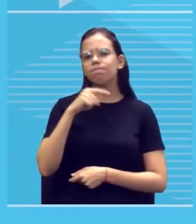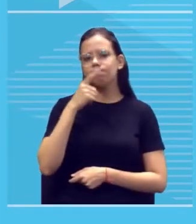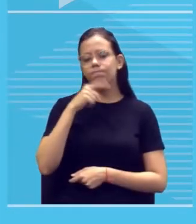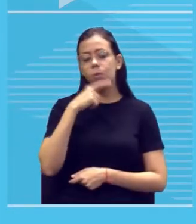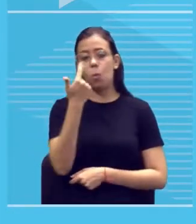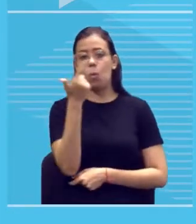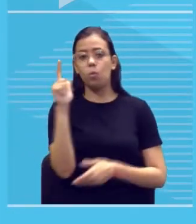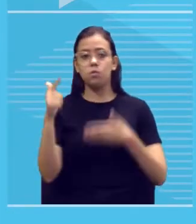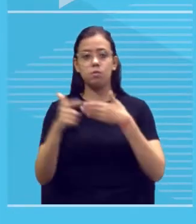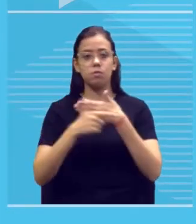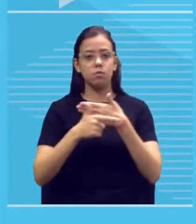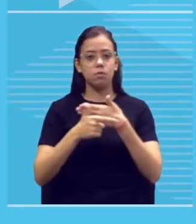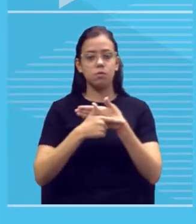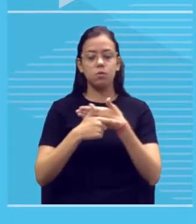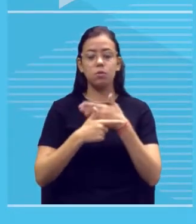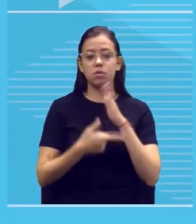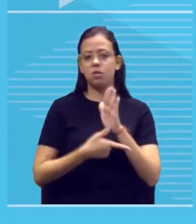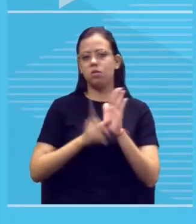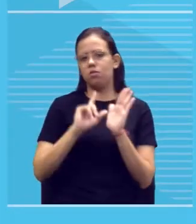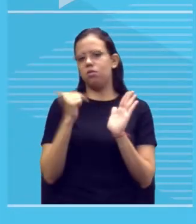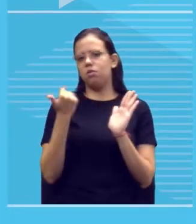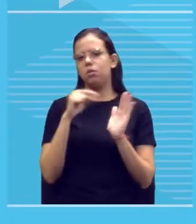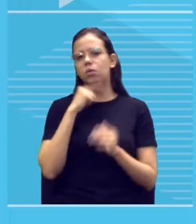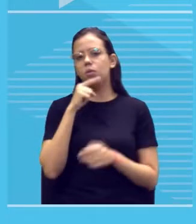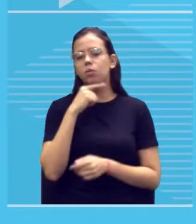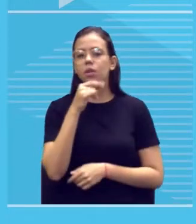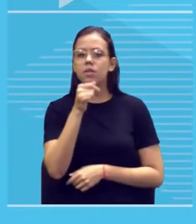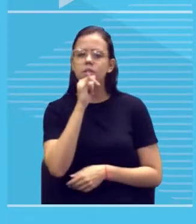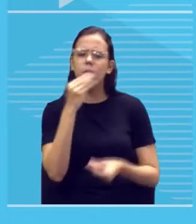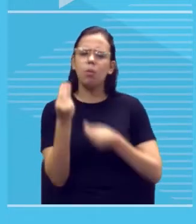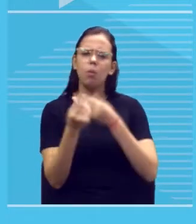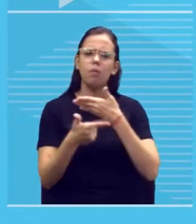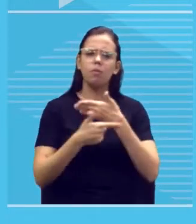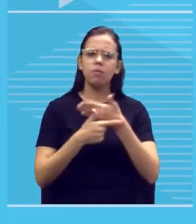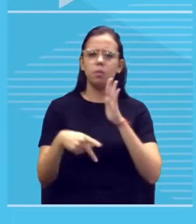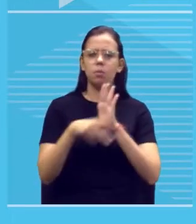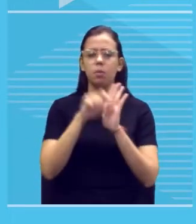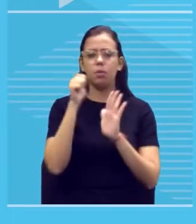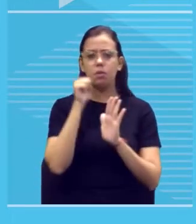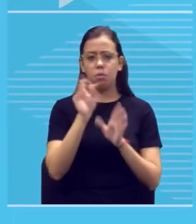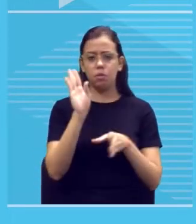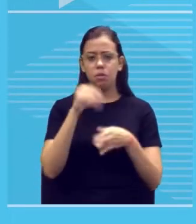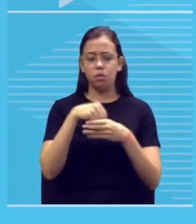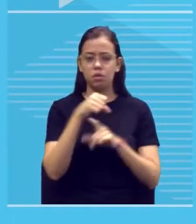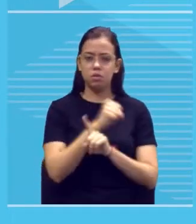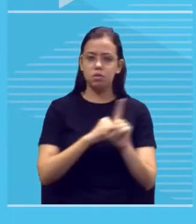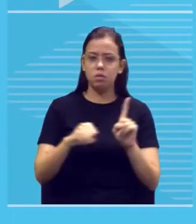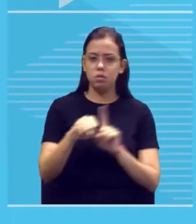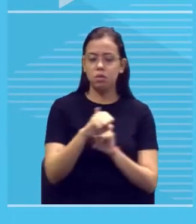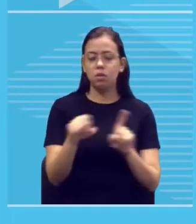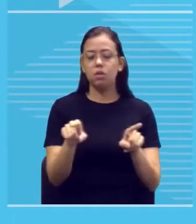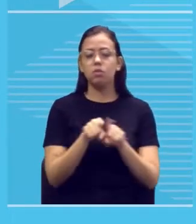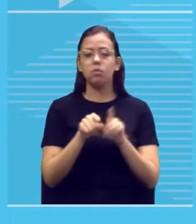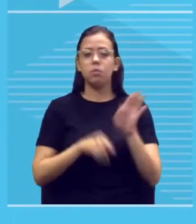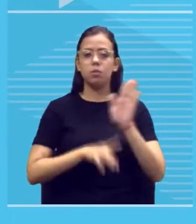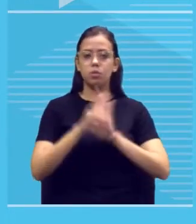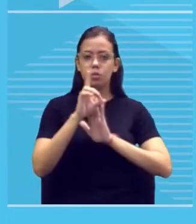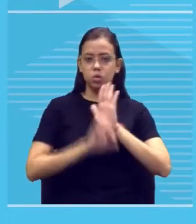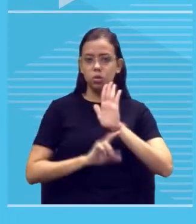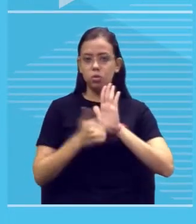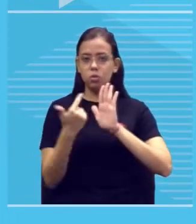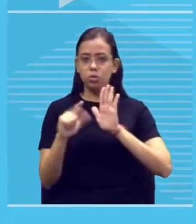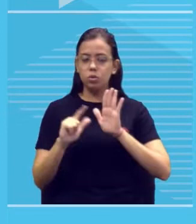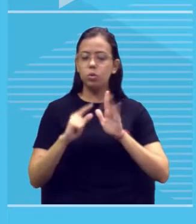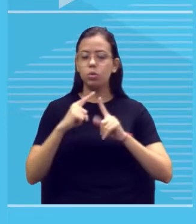não tinham sido questionados ainda como o posicionamento da mulher na sociedade os direitos né das outras classes